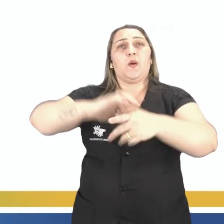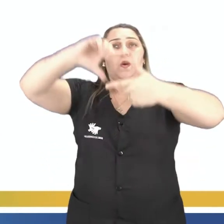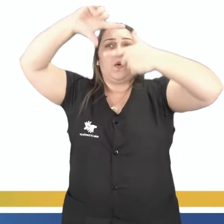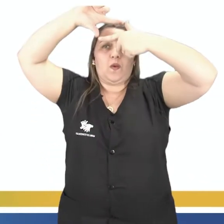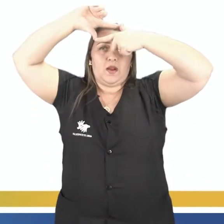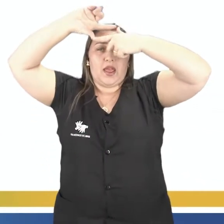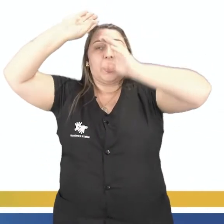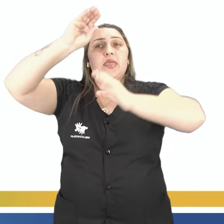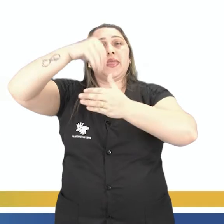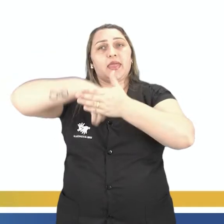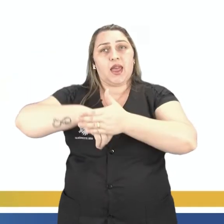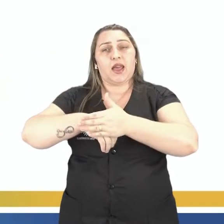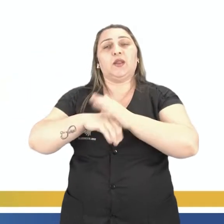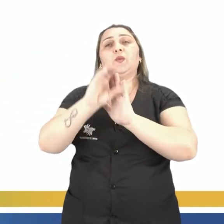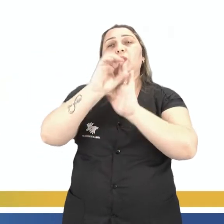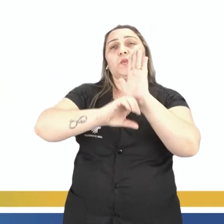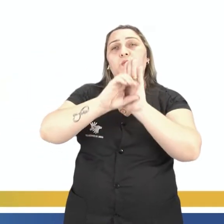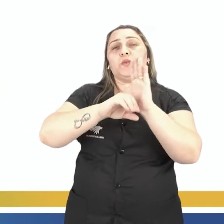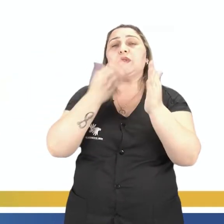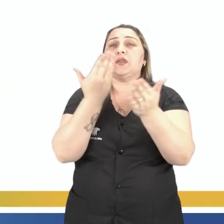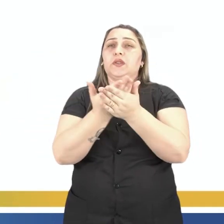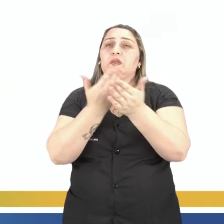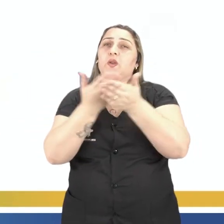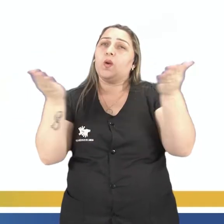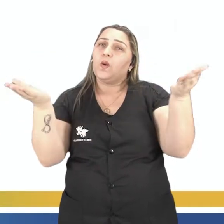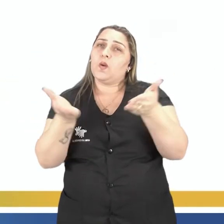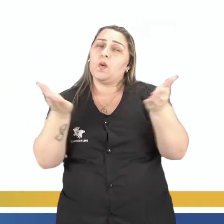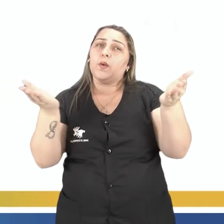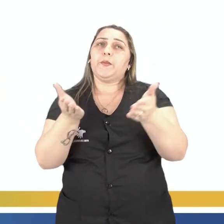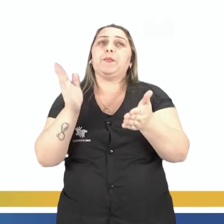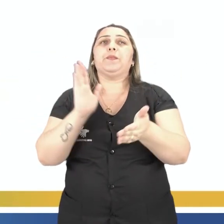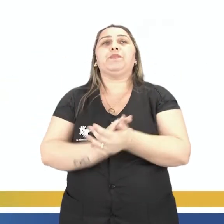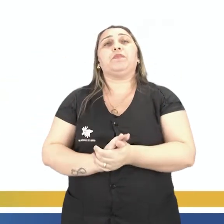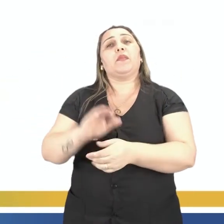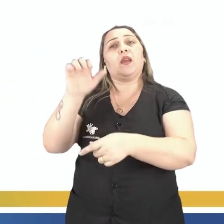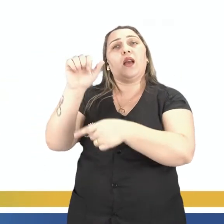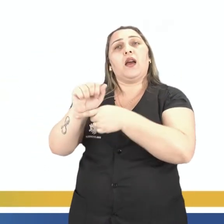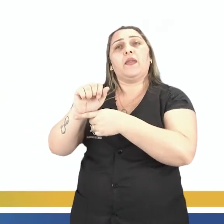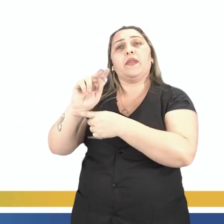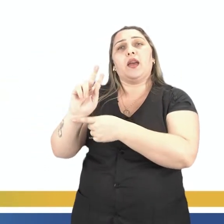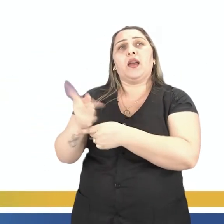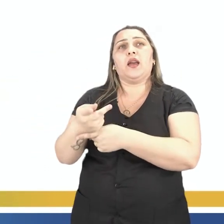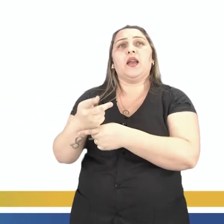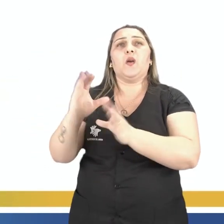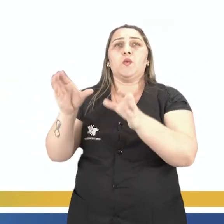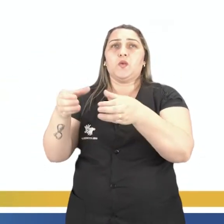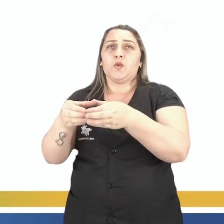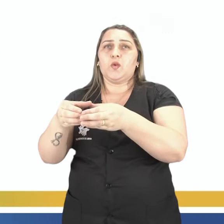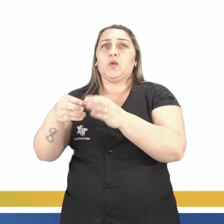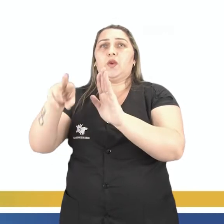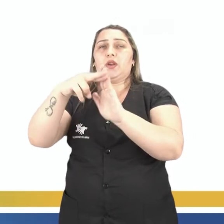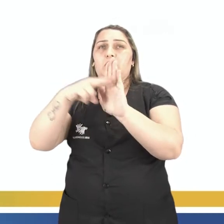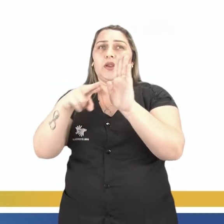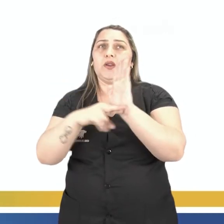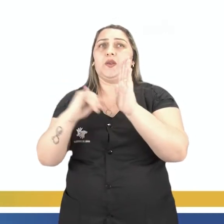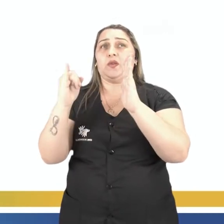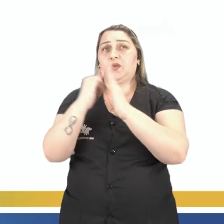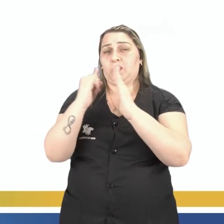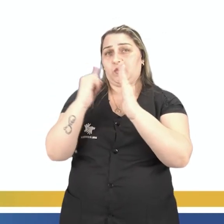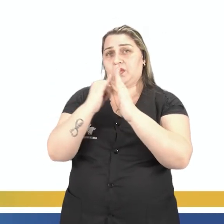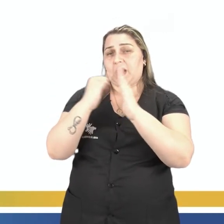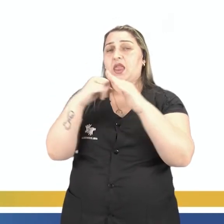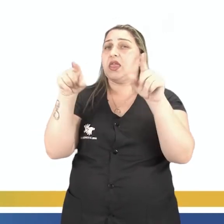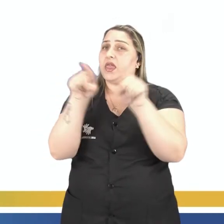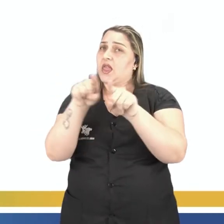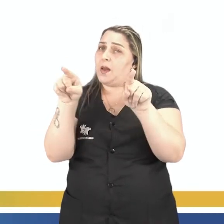alienação dentro desse assunto que nós estamos tratando no momento. Então, o conjunto de regras de uma instituição, isso